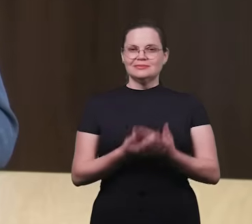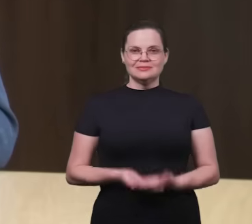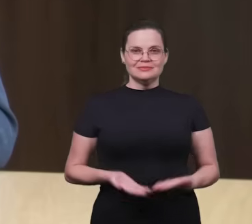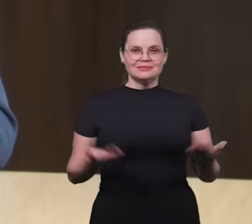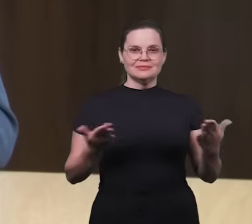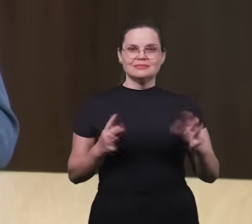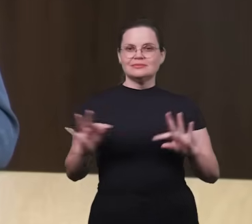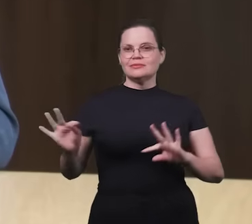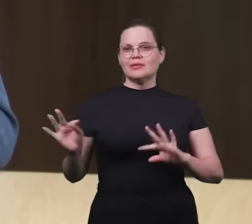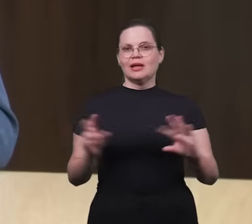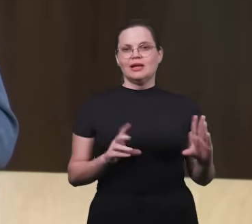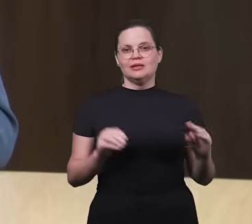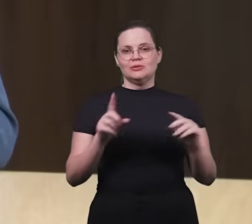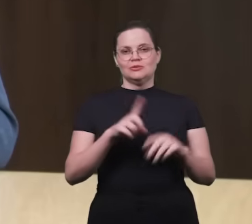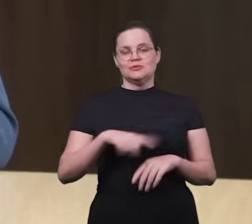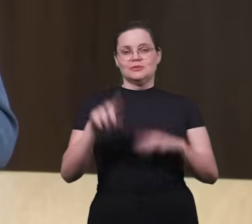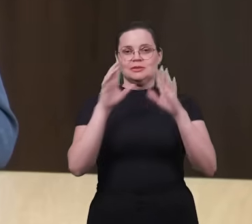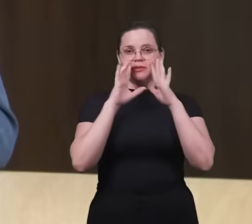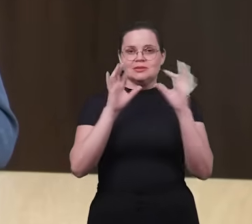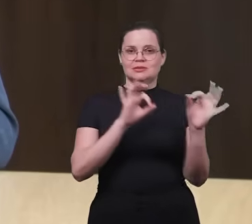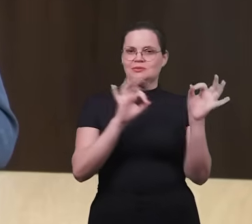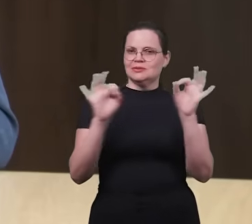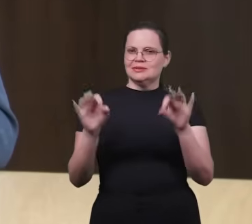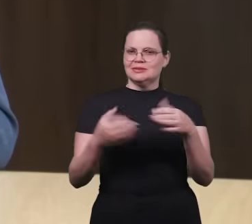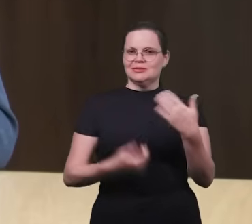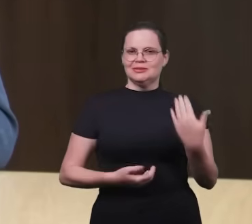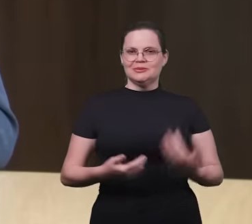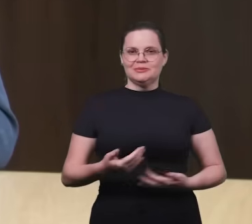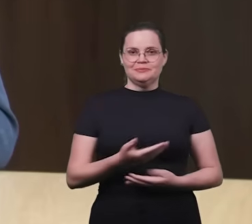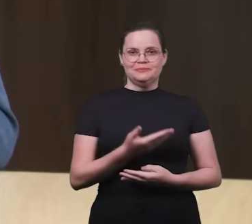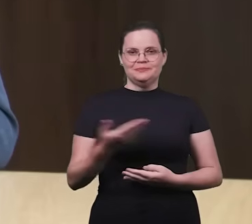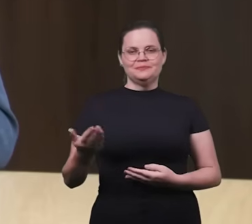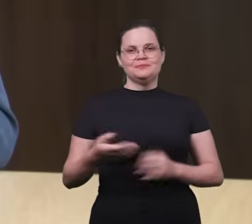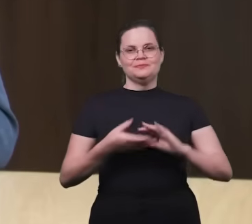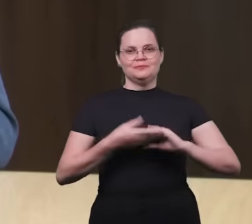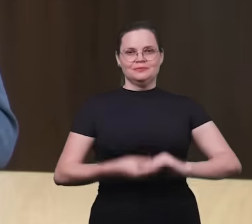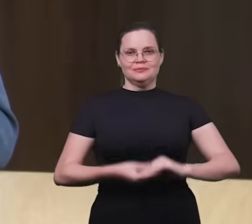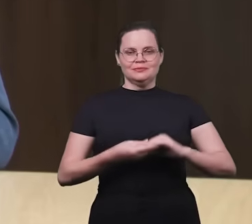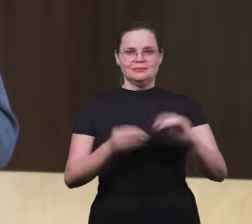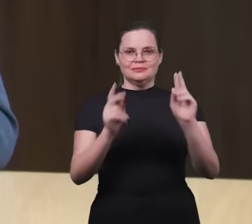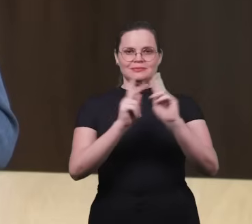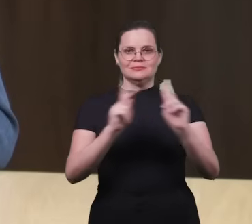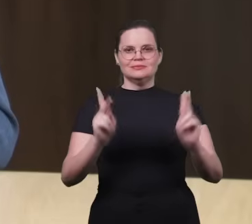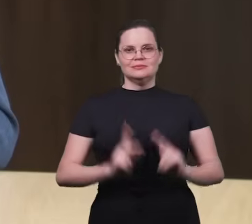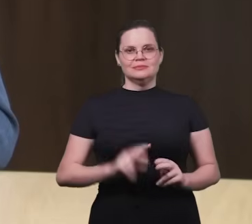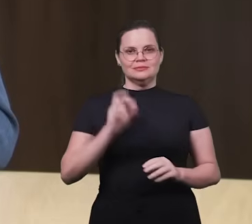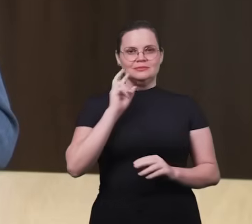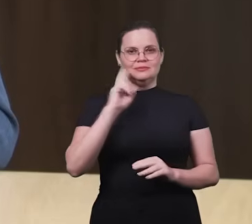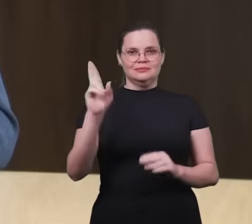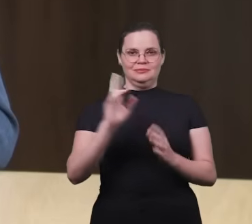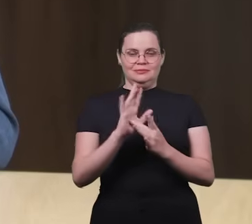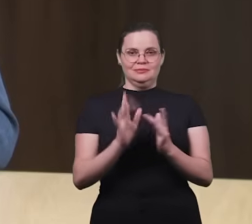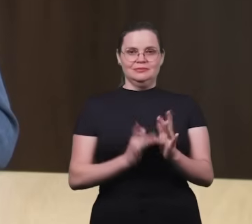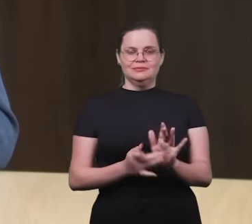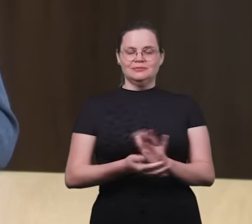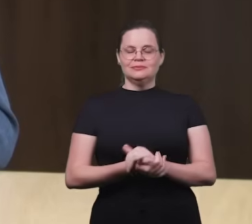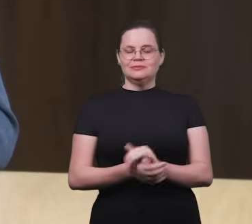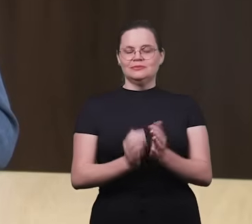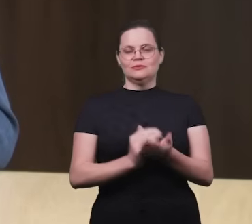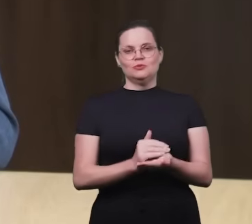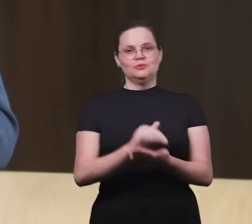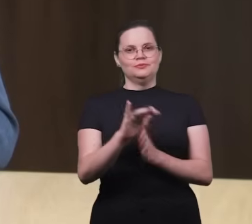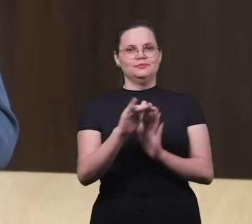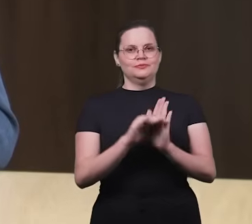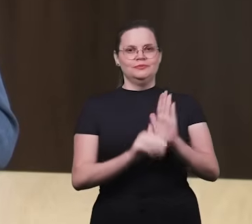Meus queridos irmãos, nós queremos saudá-los com a paz do Senhor Jesus. Esse é o nosso